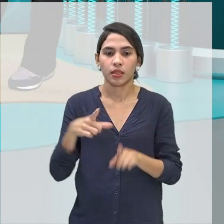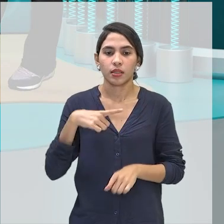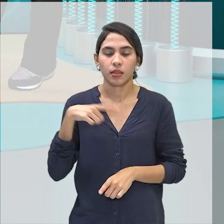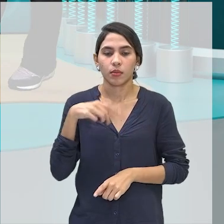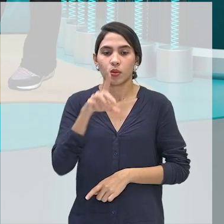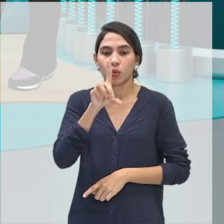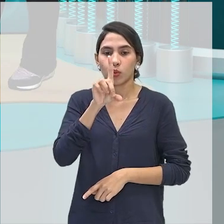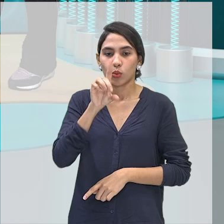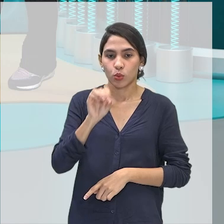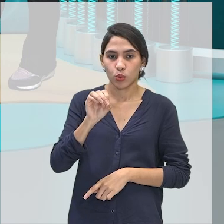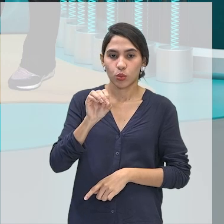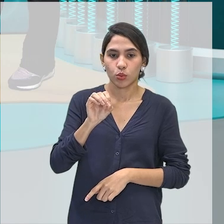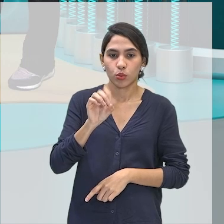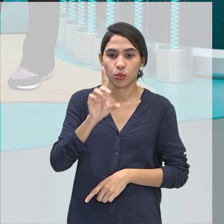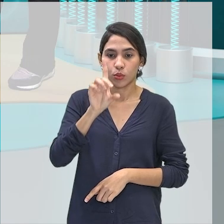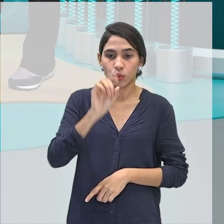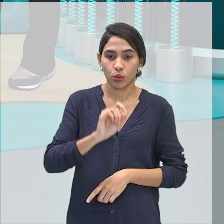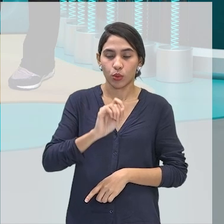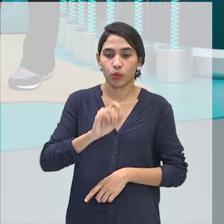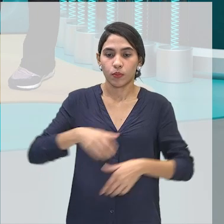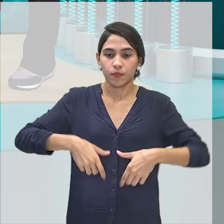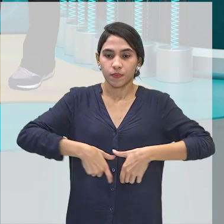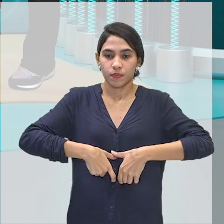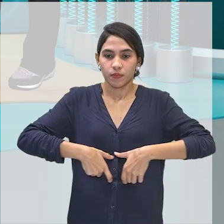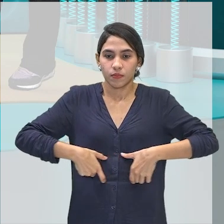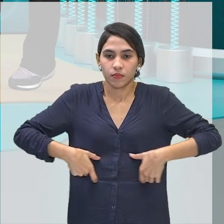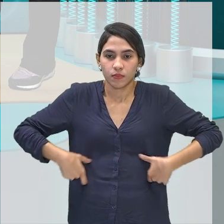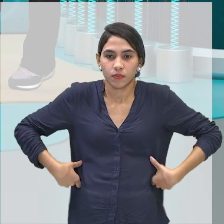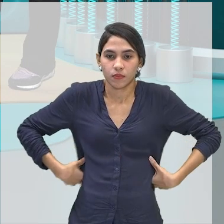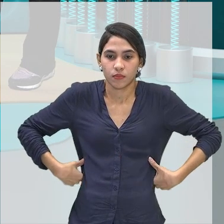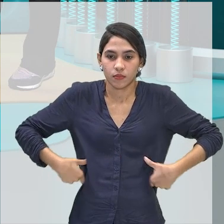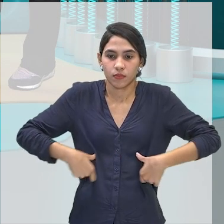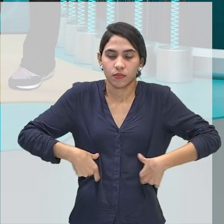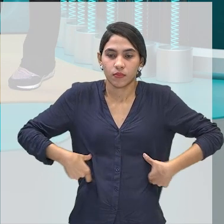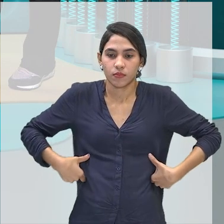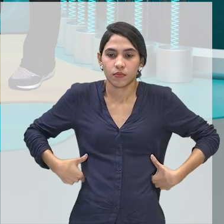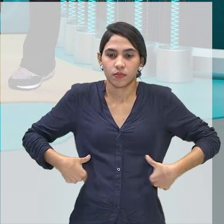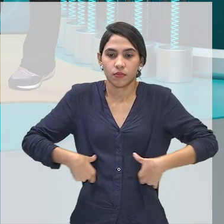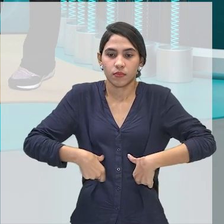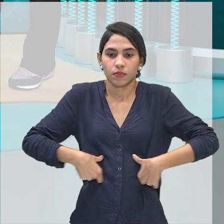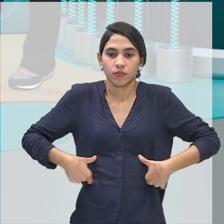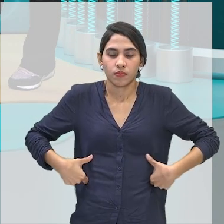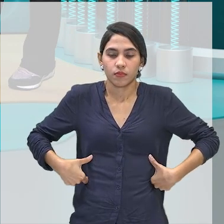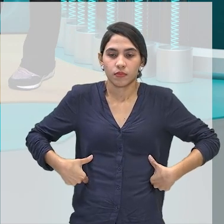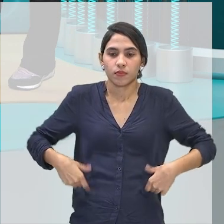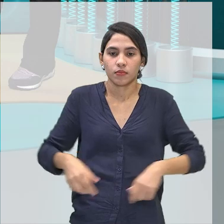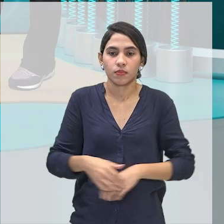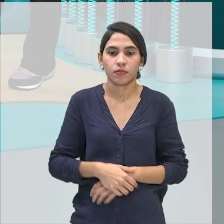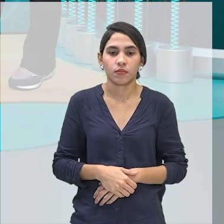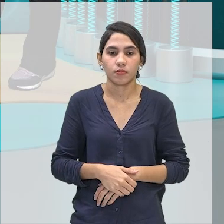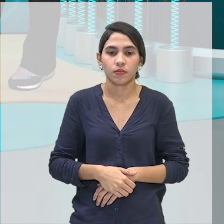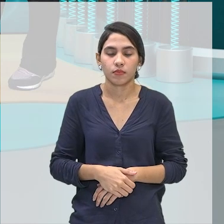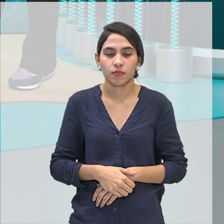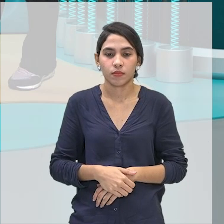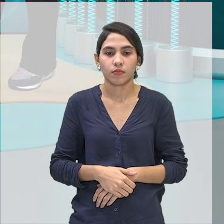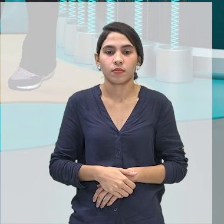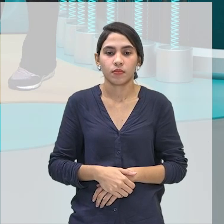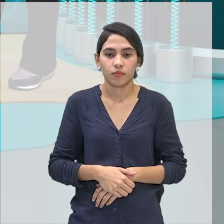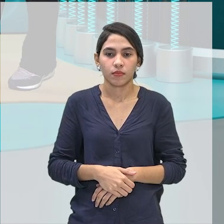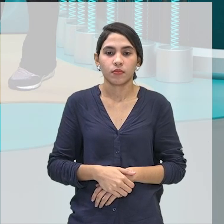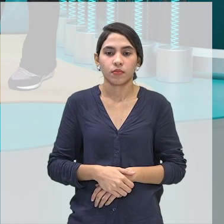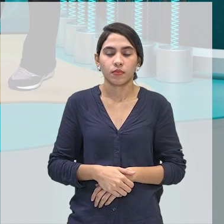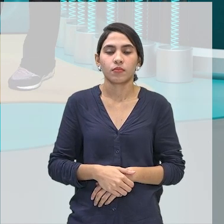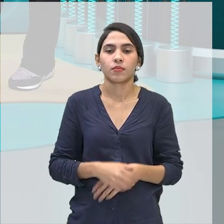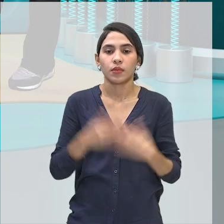outro golpe, que agora sim é o Do, que é o golpe na lateral do abdômen, certo? Então, esses são